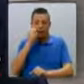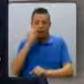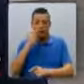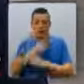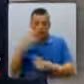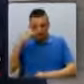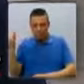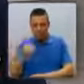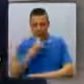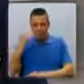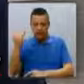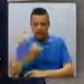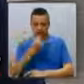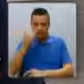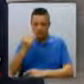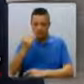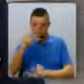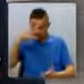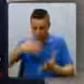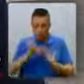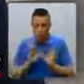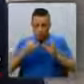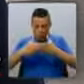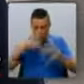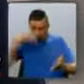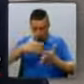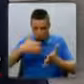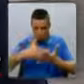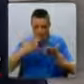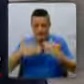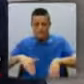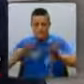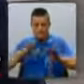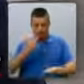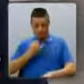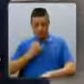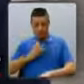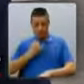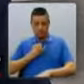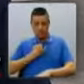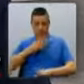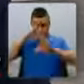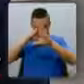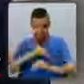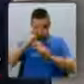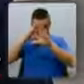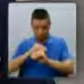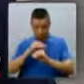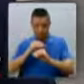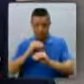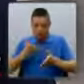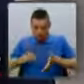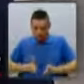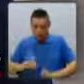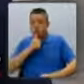as ideias mais radicais destes grupos islâmicos. Ainda não conseguiram identificar a sua